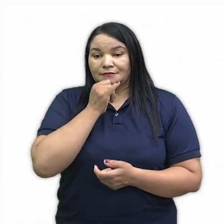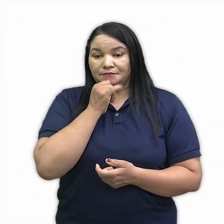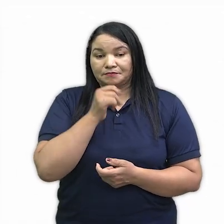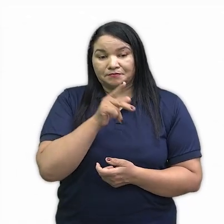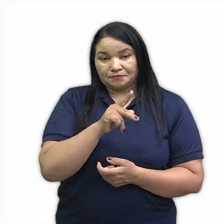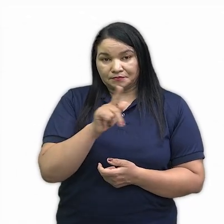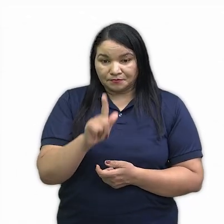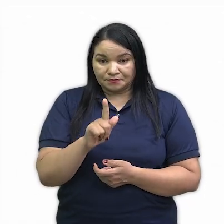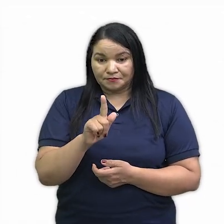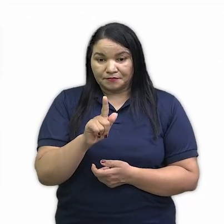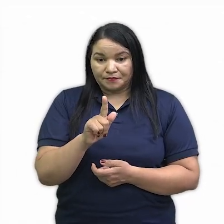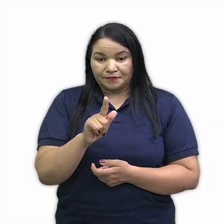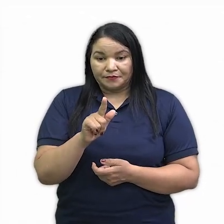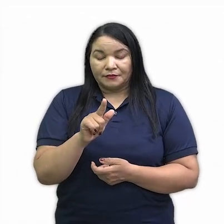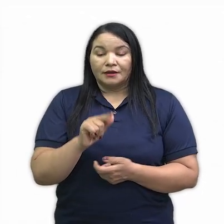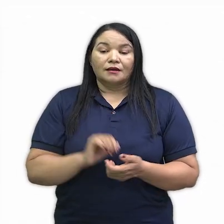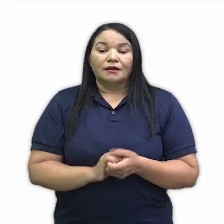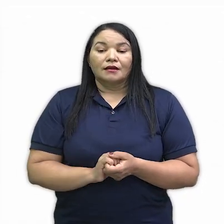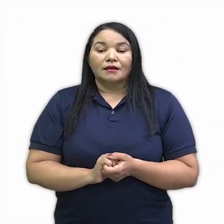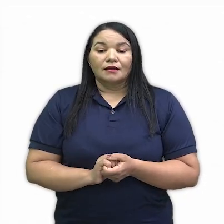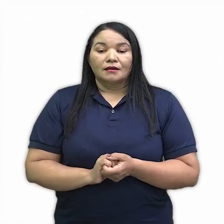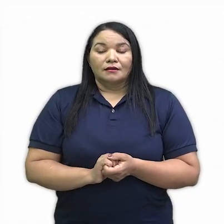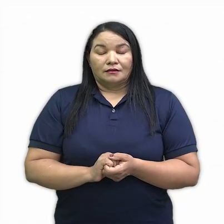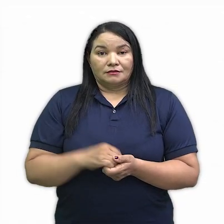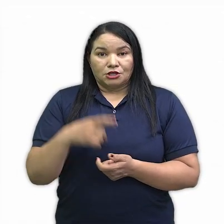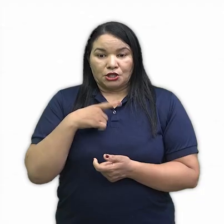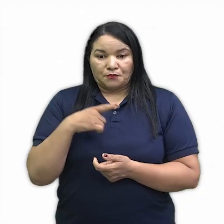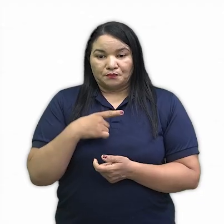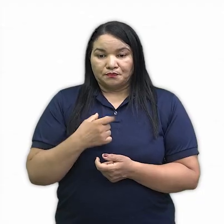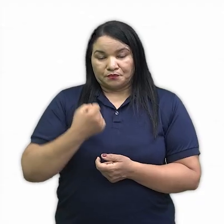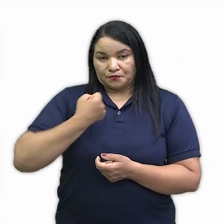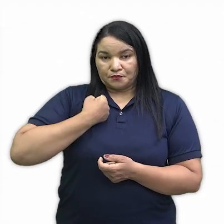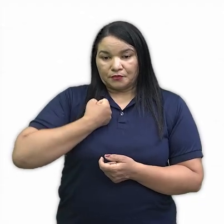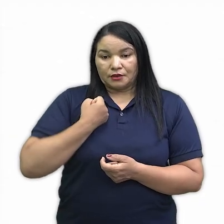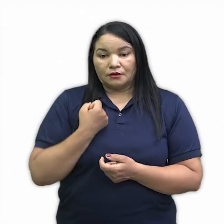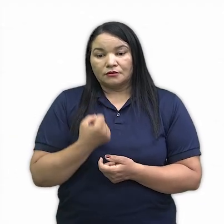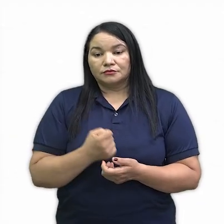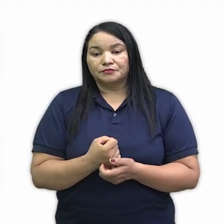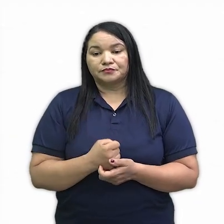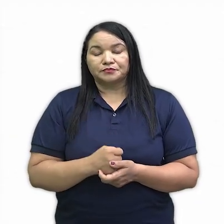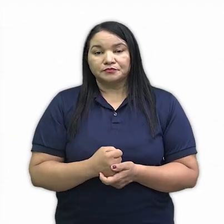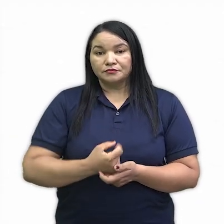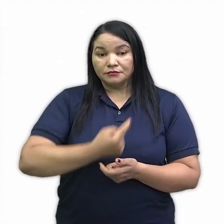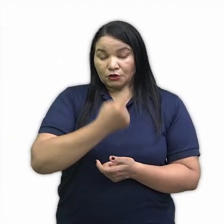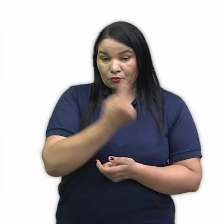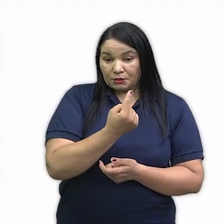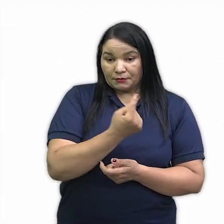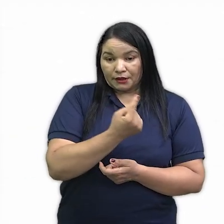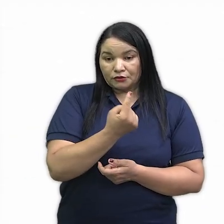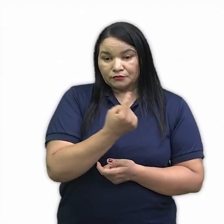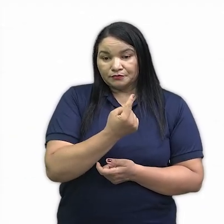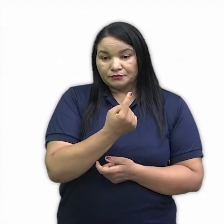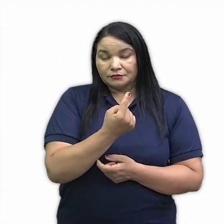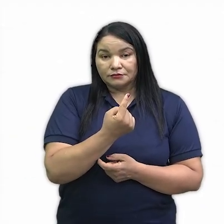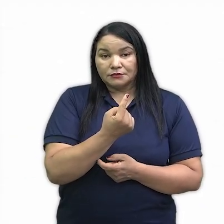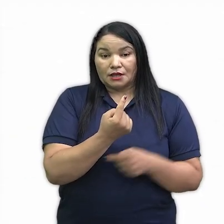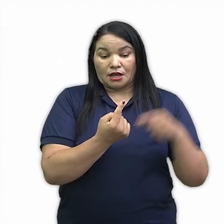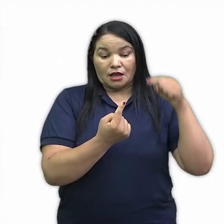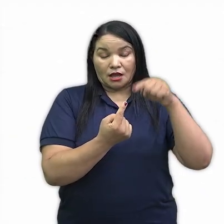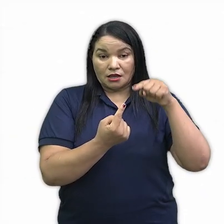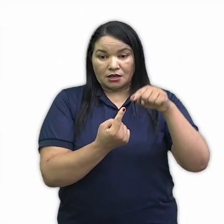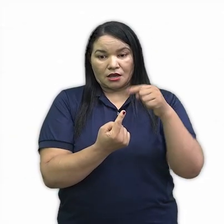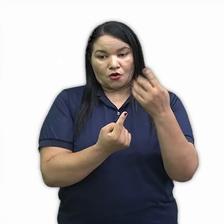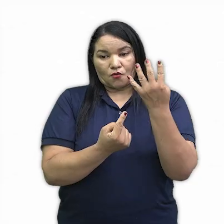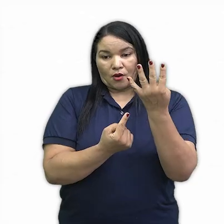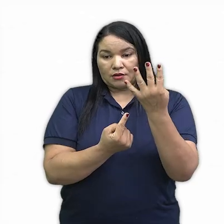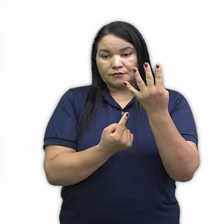progressão geométrica, que nós temos os termos aí, o primeiro, né, que equivale a 4,